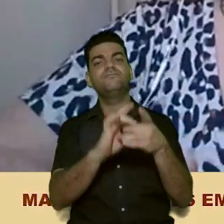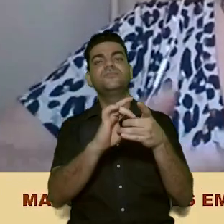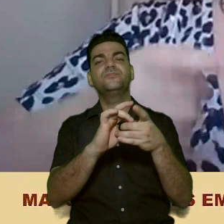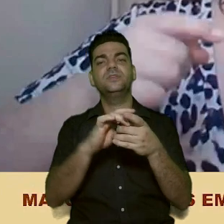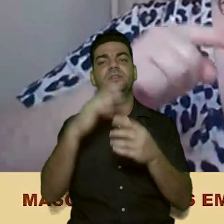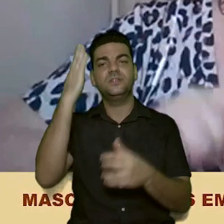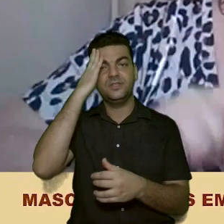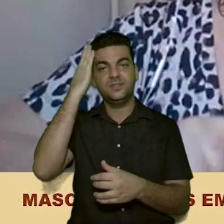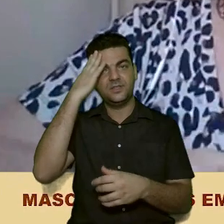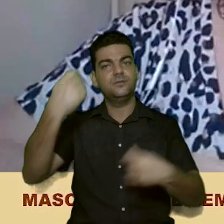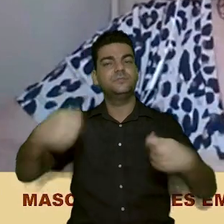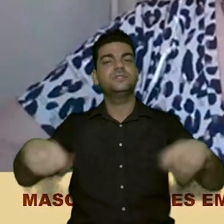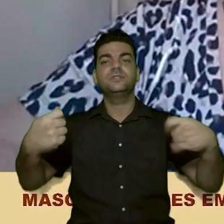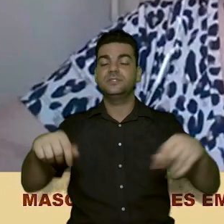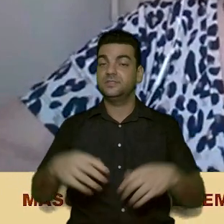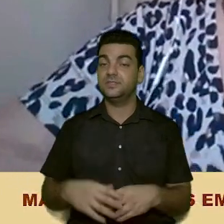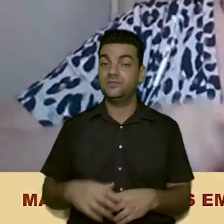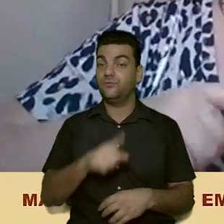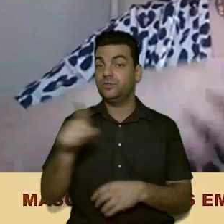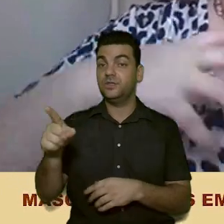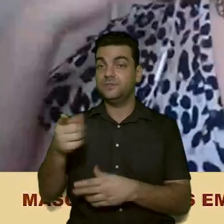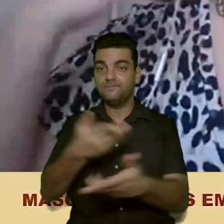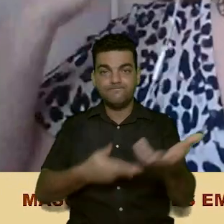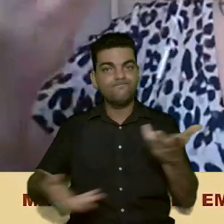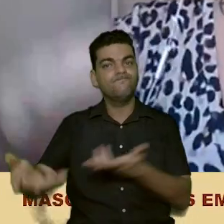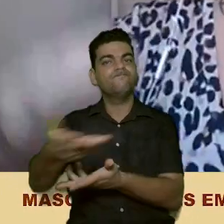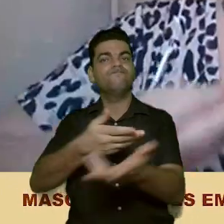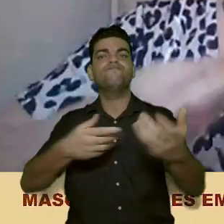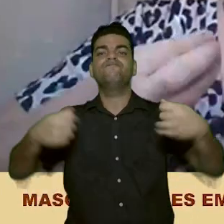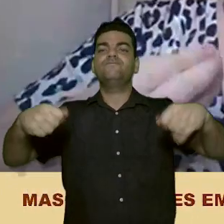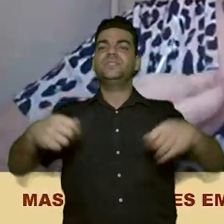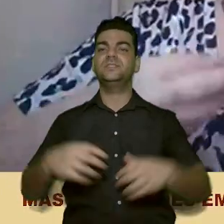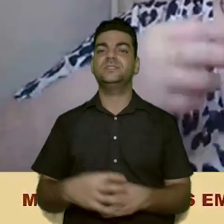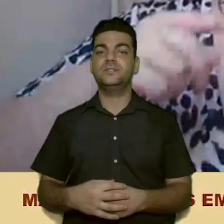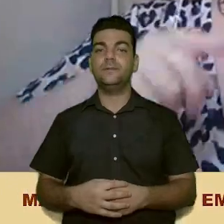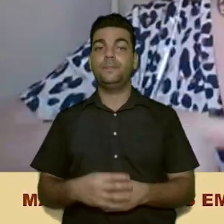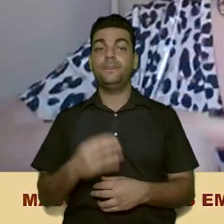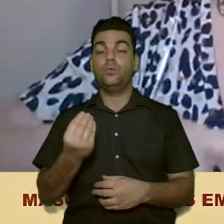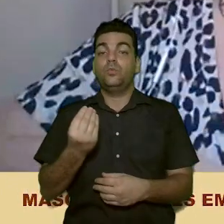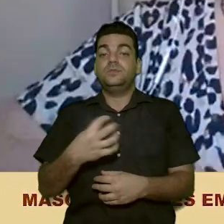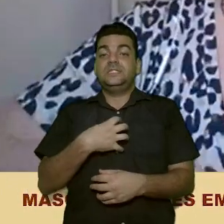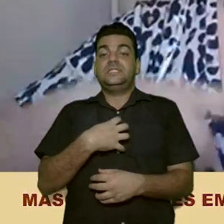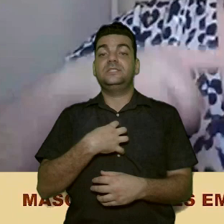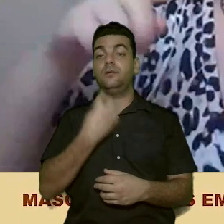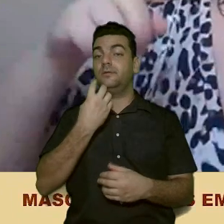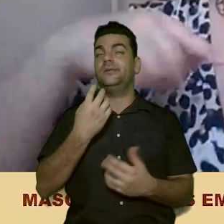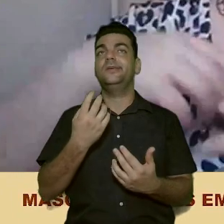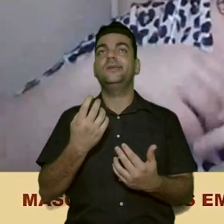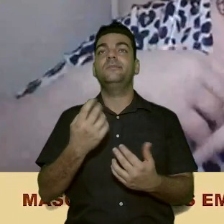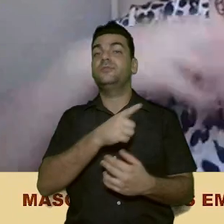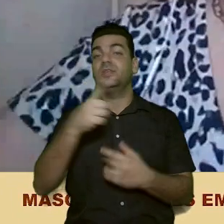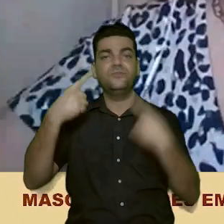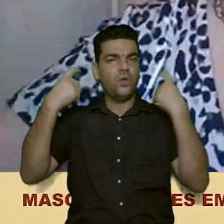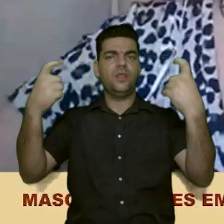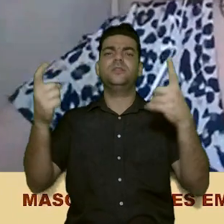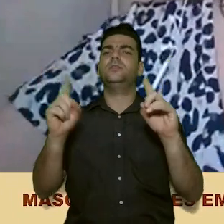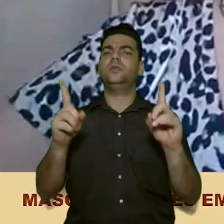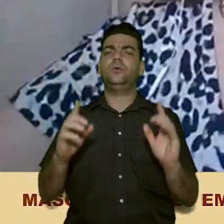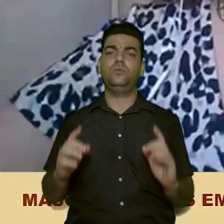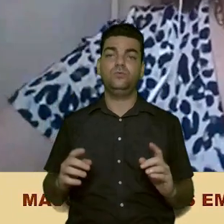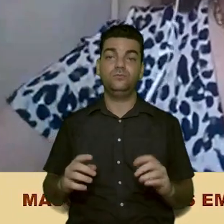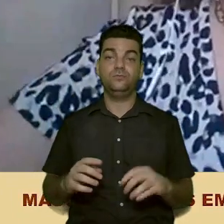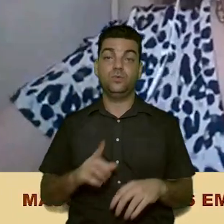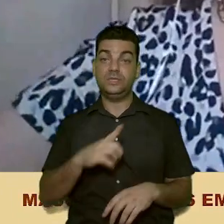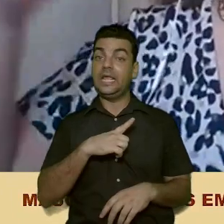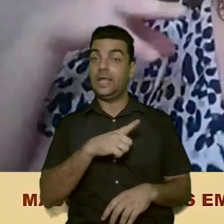compreendam a sua socialização, né, como foi internalizada práticas de violência. A gente tem uma série de dados que